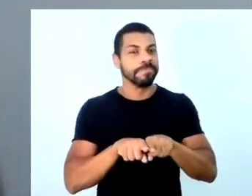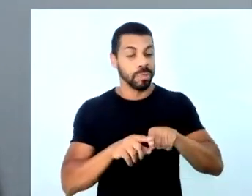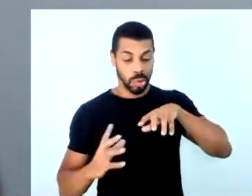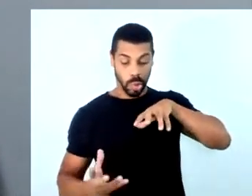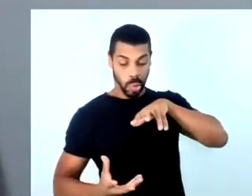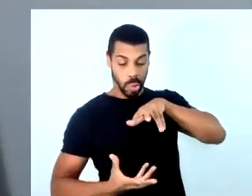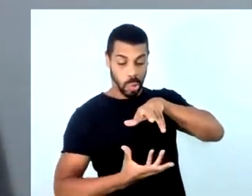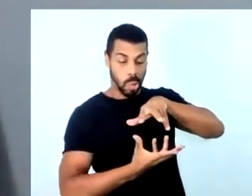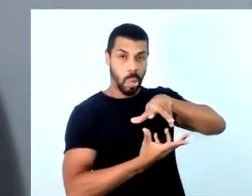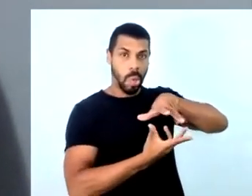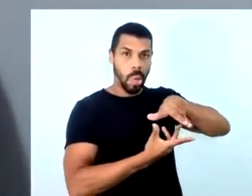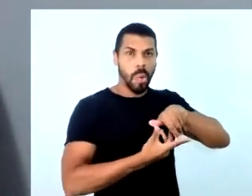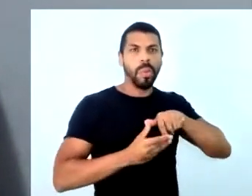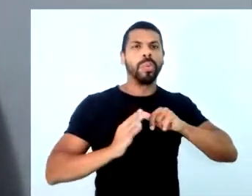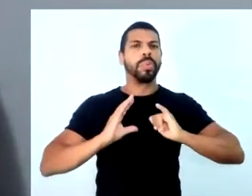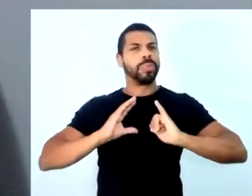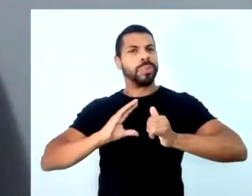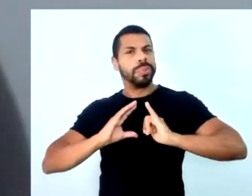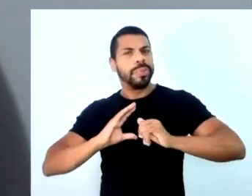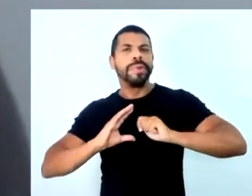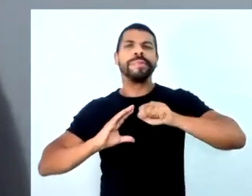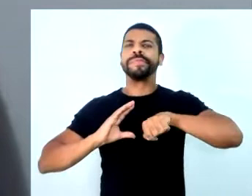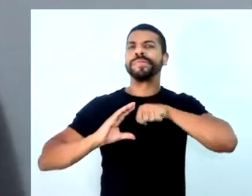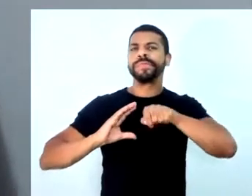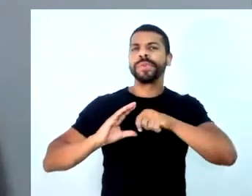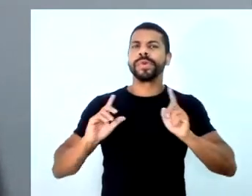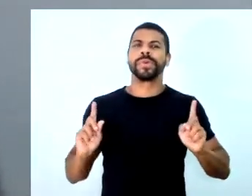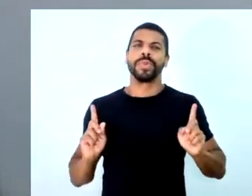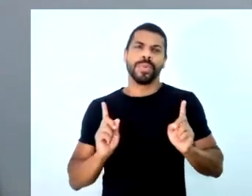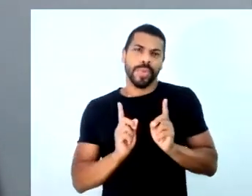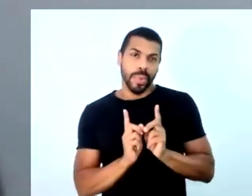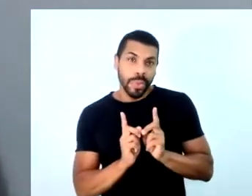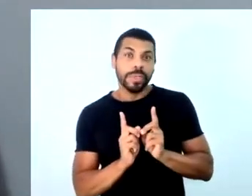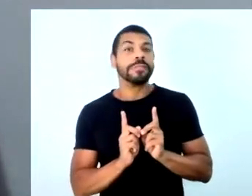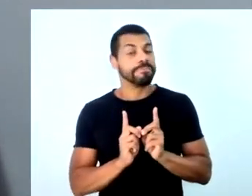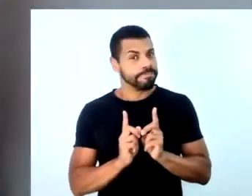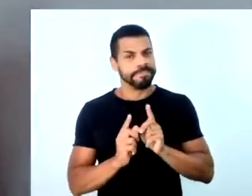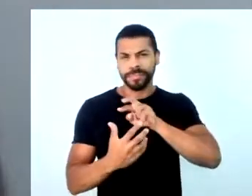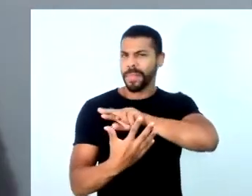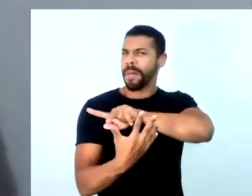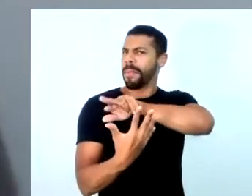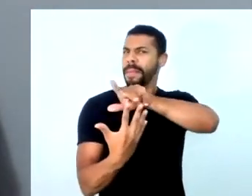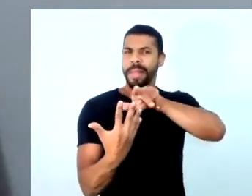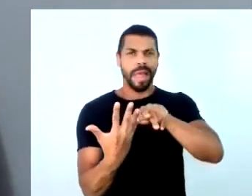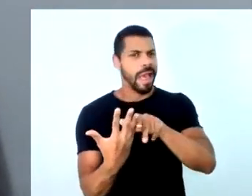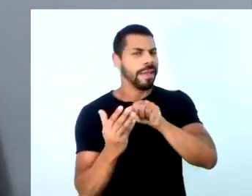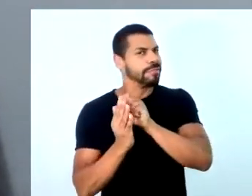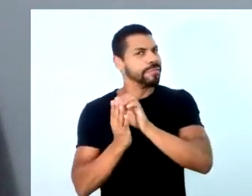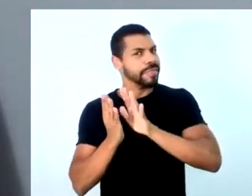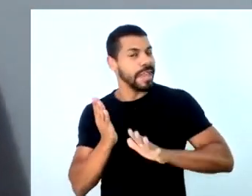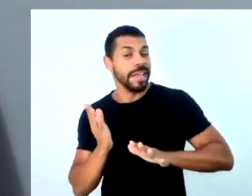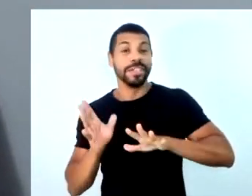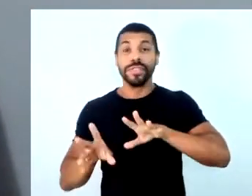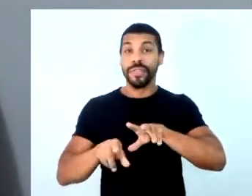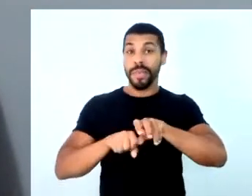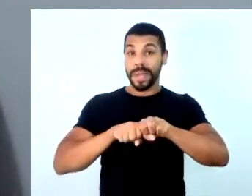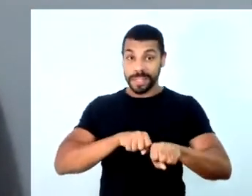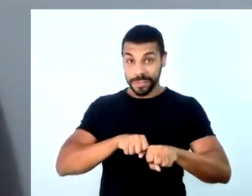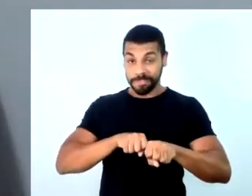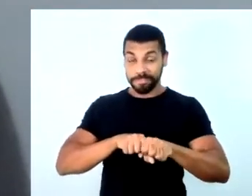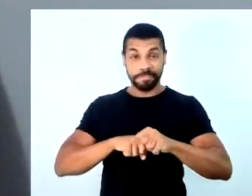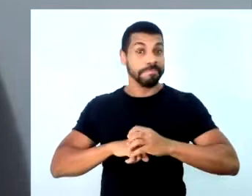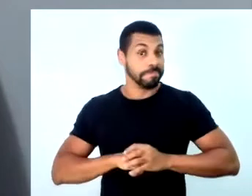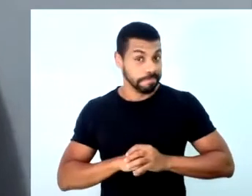outro evento internacional que reúne curtas-metragens em uma mostra competitiva, enfim, com diversas atividades também de